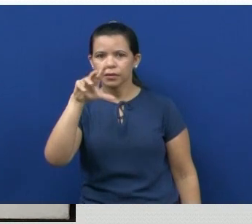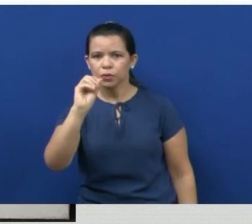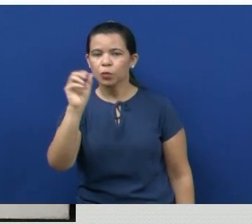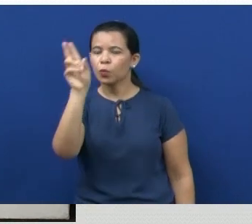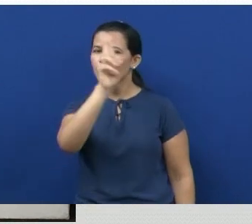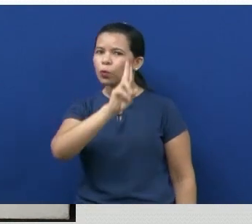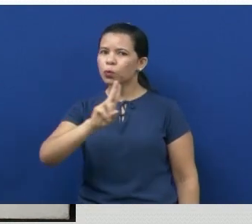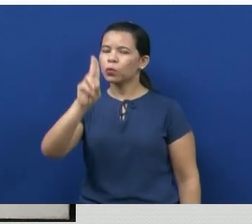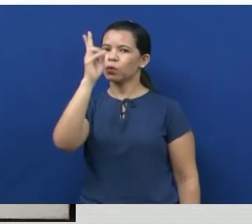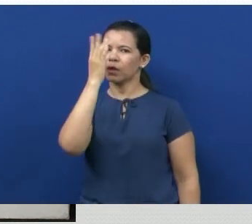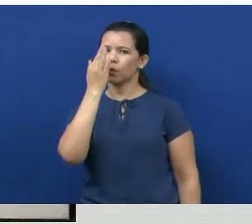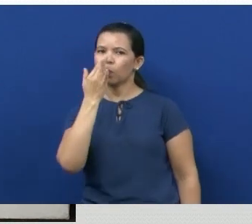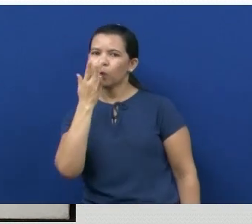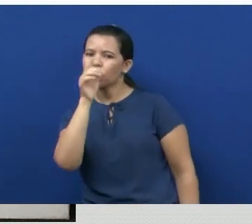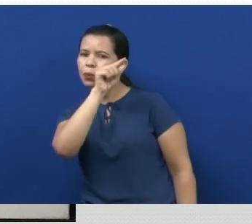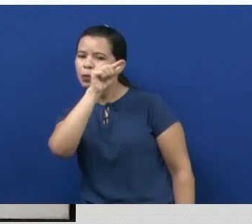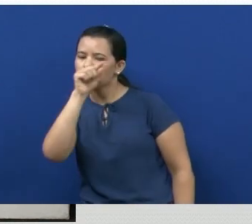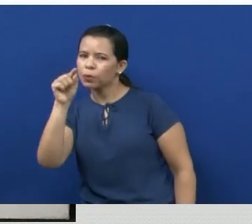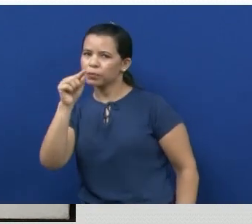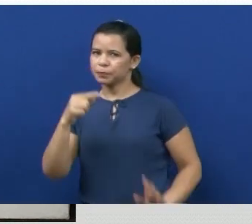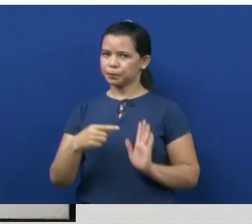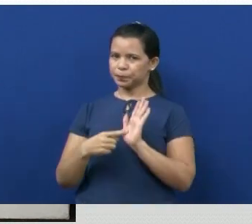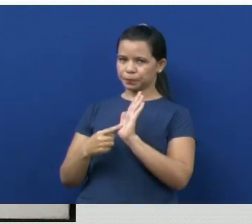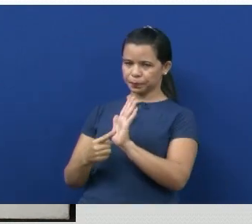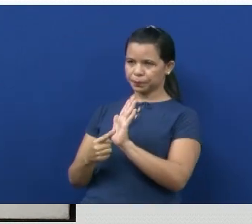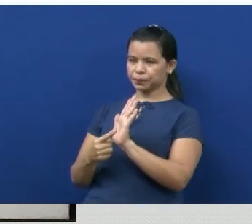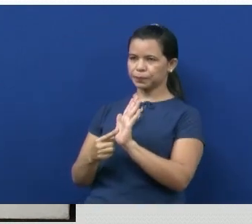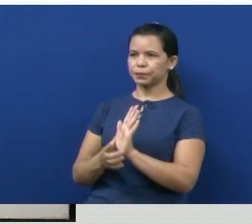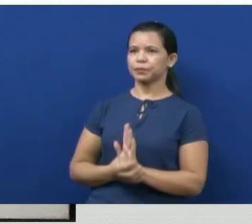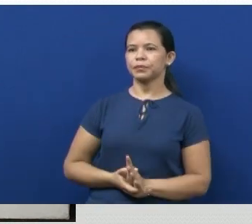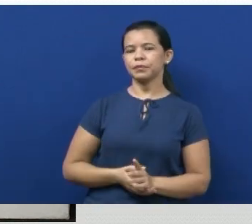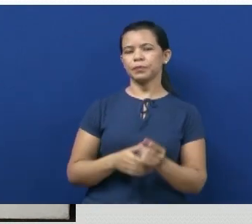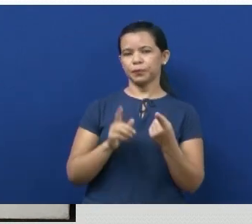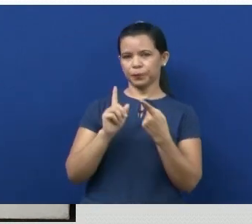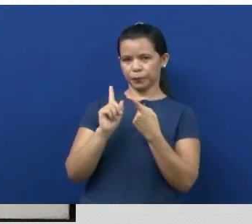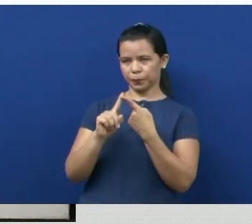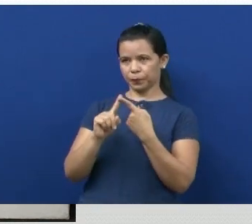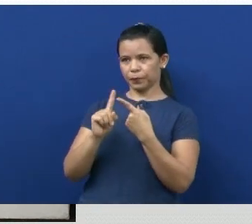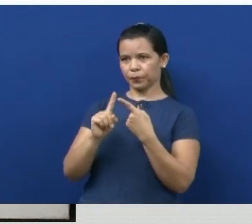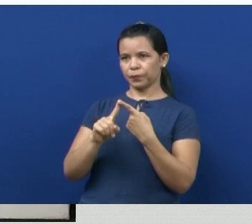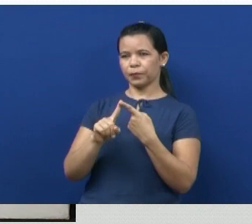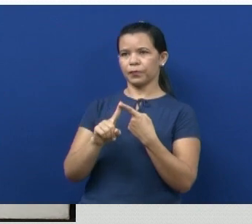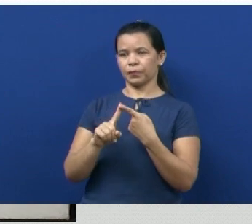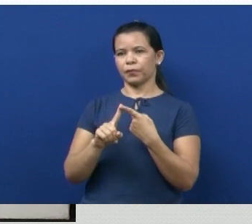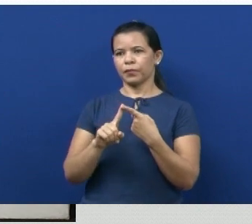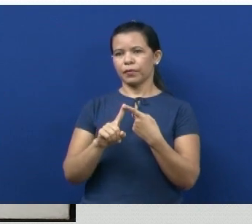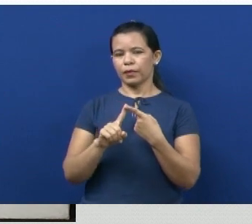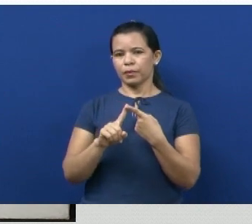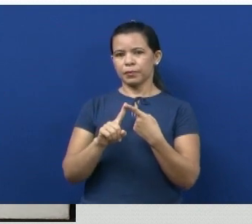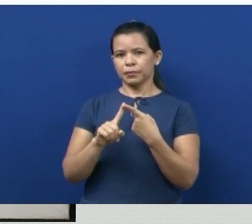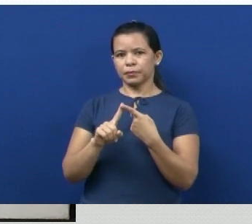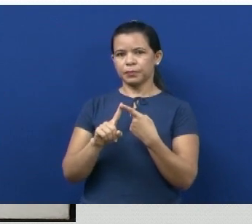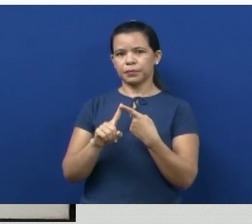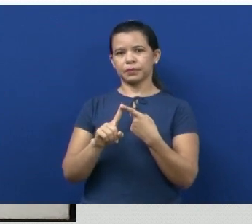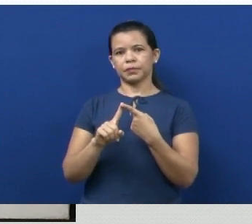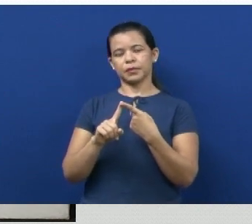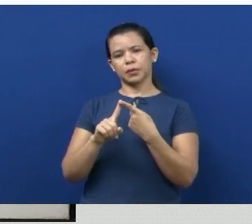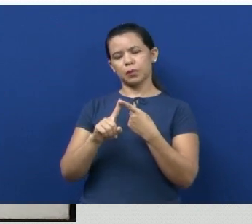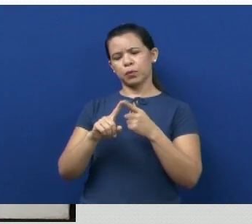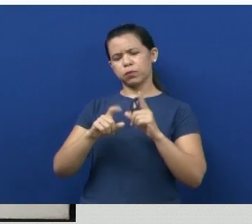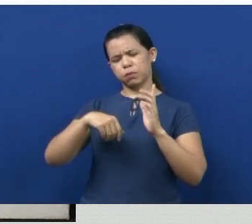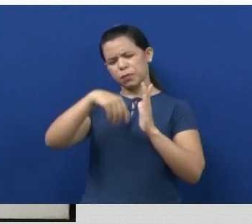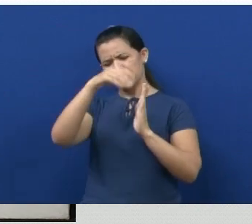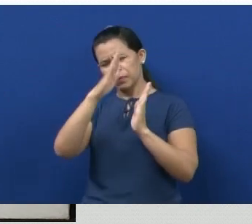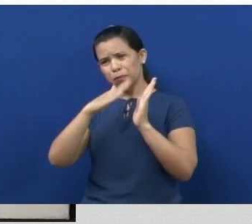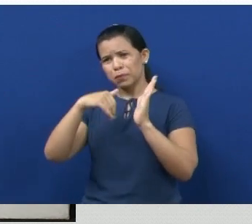que nós vamos mostrar dele aqui. A primeira obra chama-se Menina Dominando o Dragão Incendiado. É uma obra que